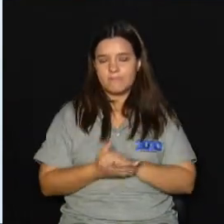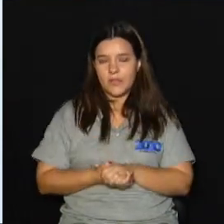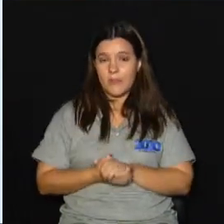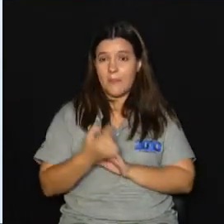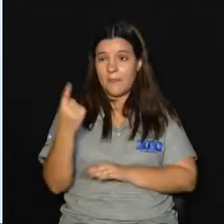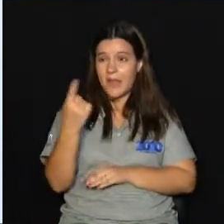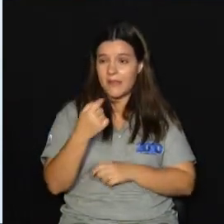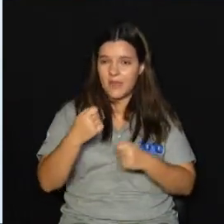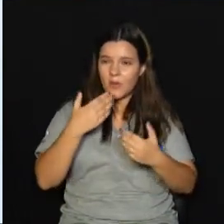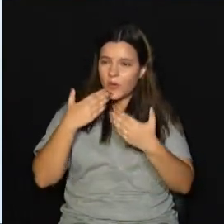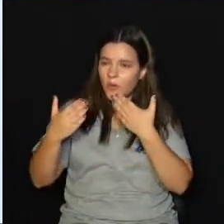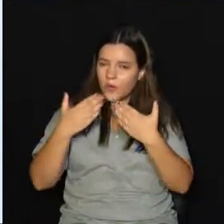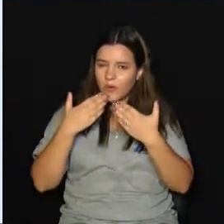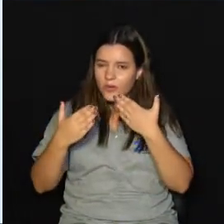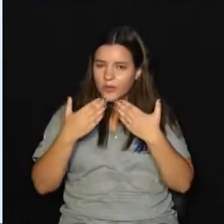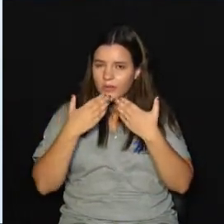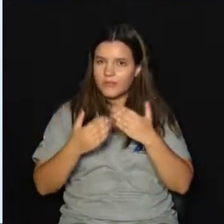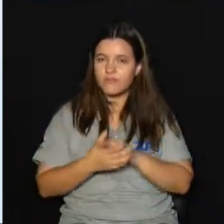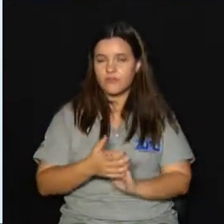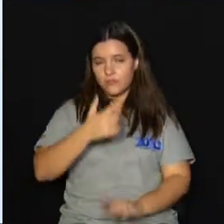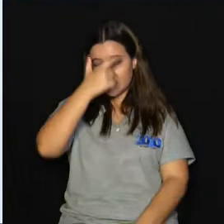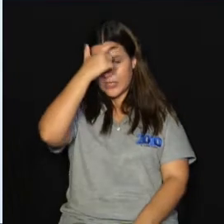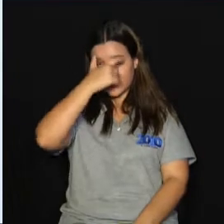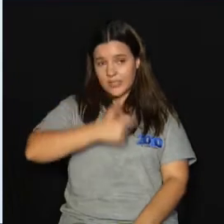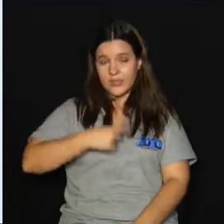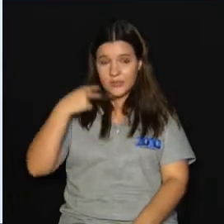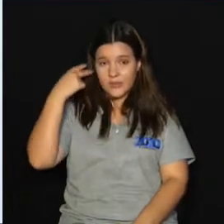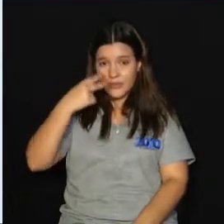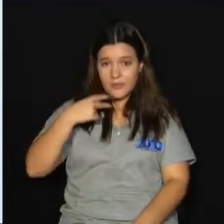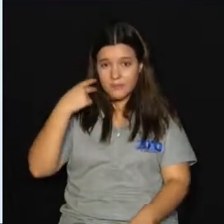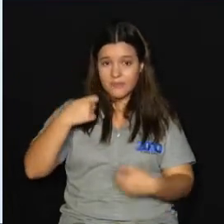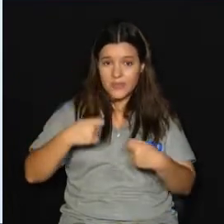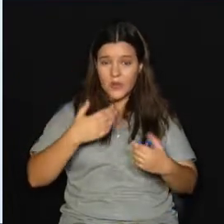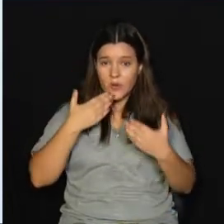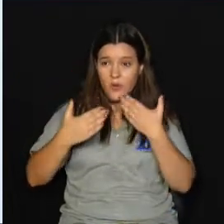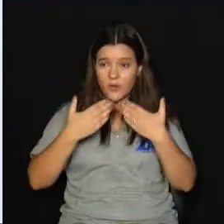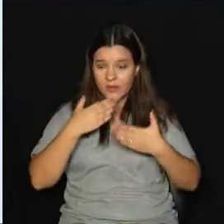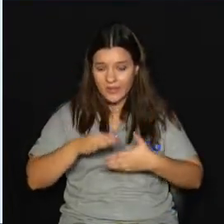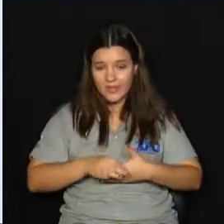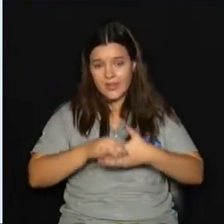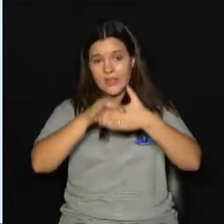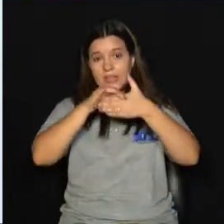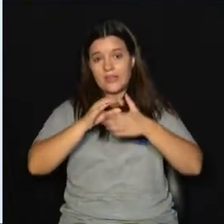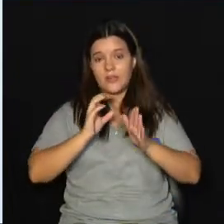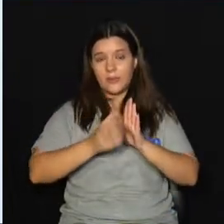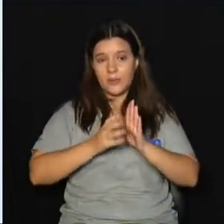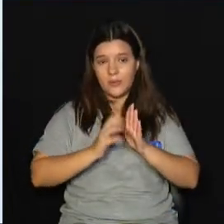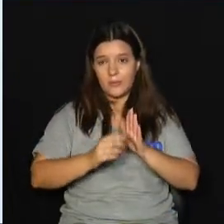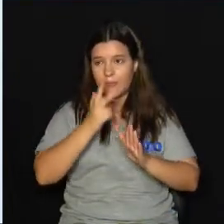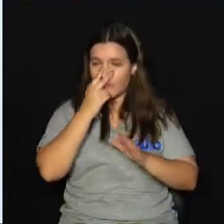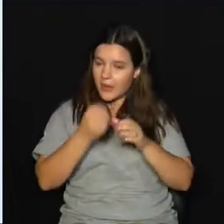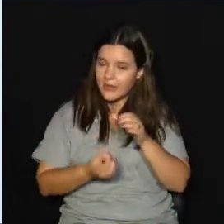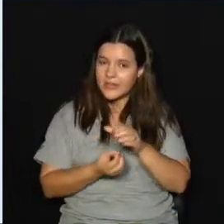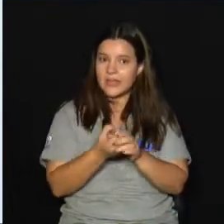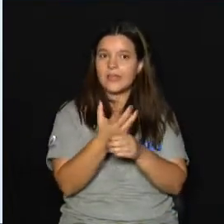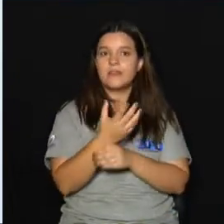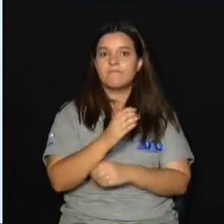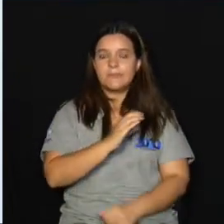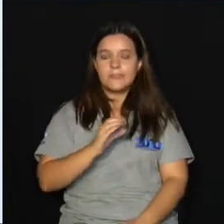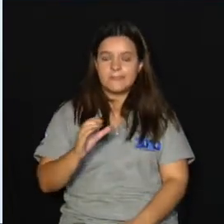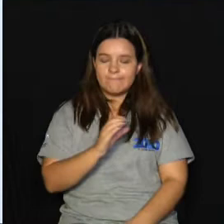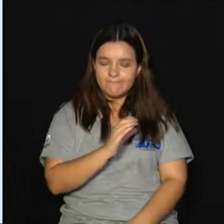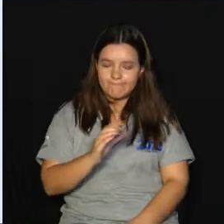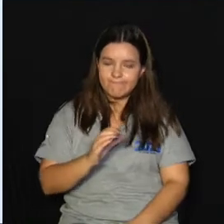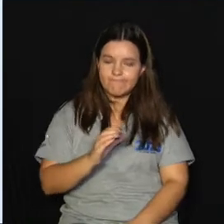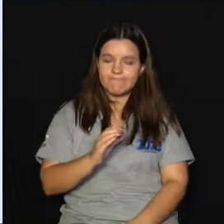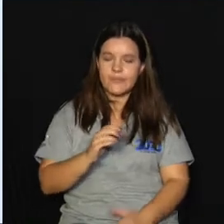ter uma conversa, você que é um parlamentar, você vai ter uma conversa com as lideranças do seu partido para criar uma coordenação, e